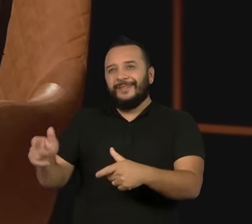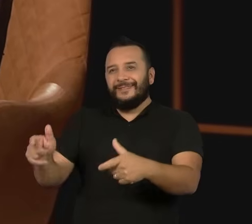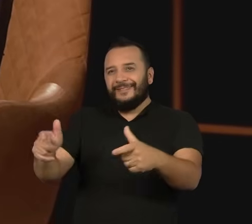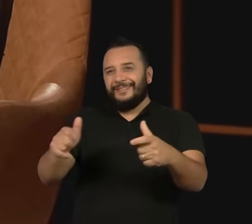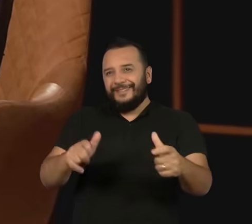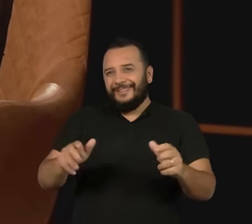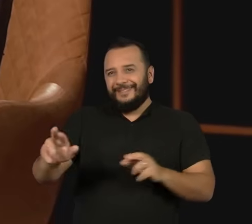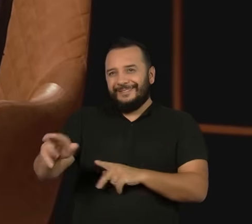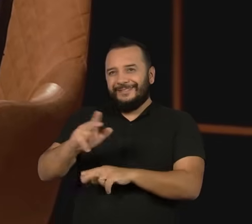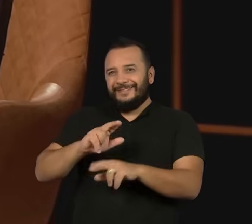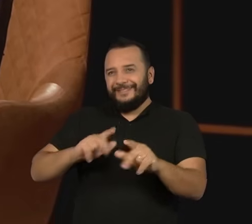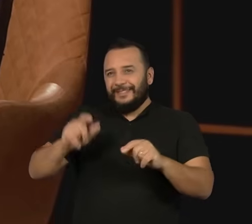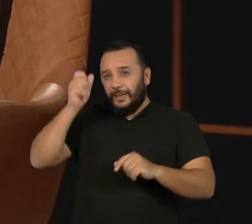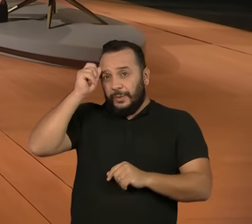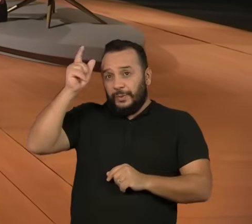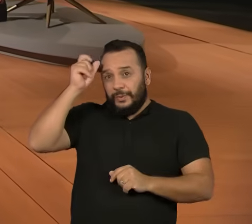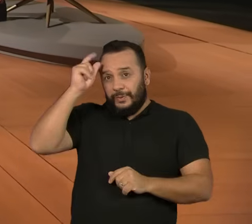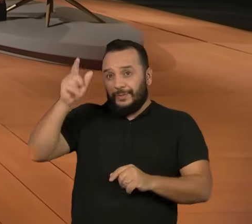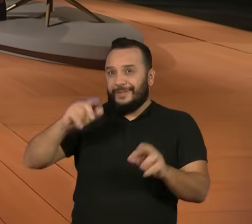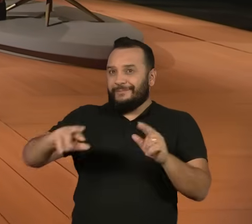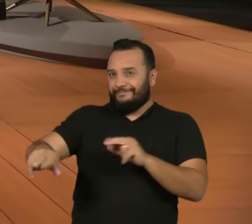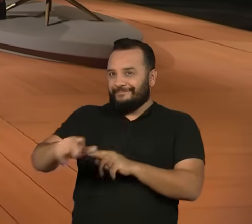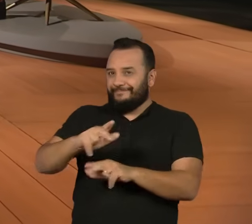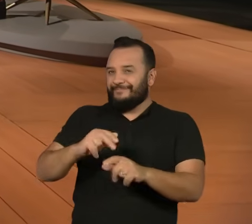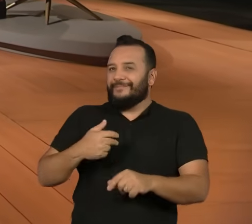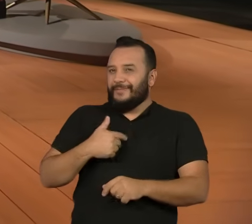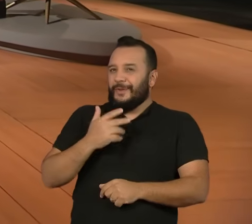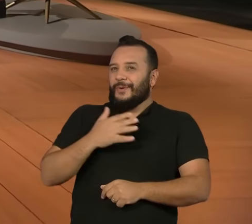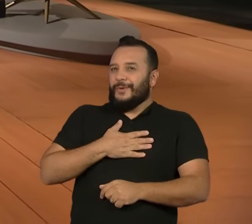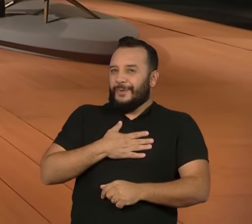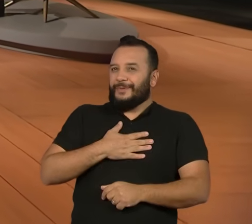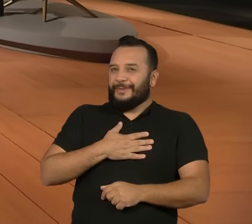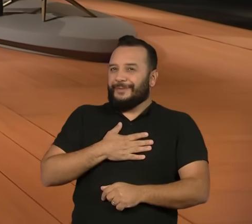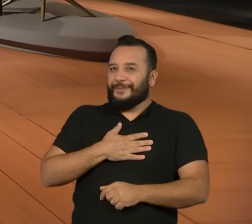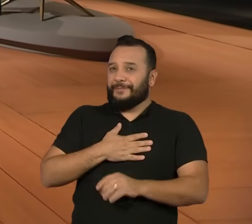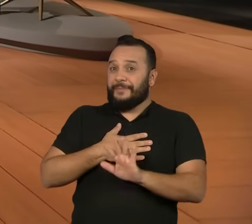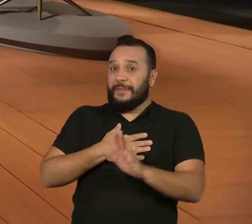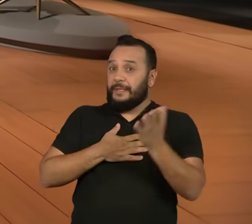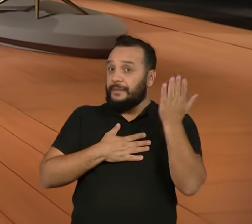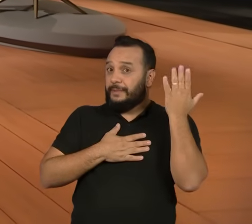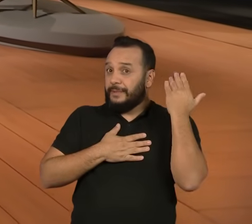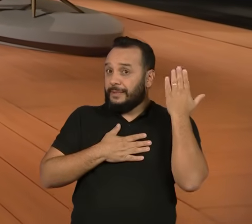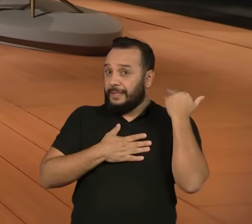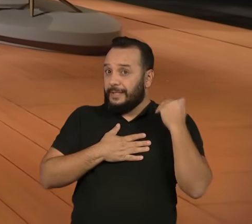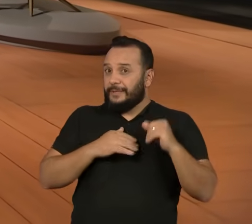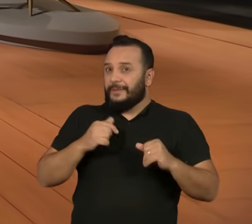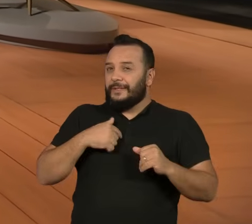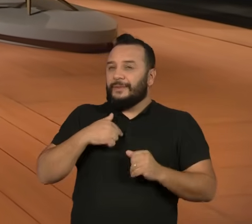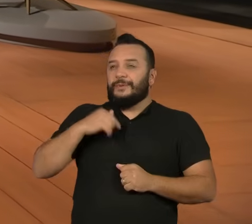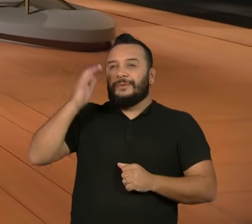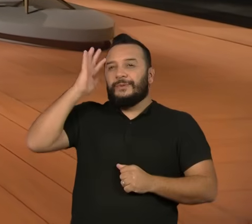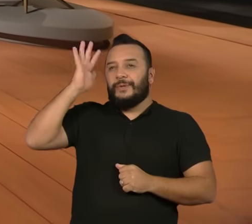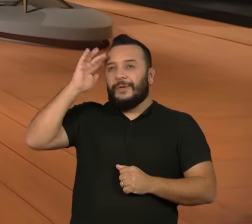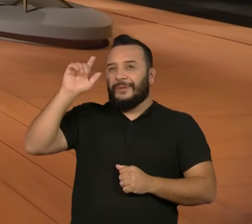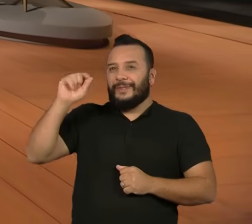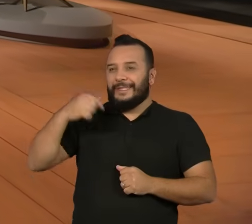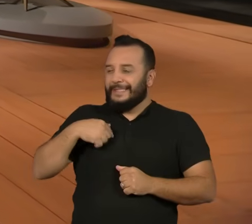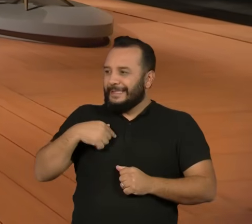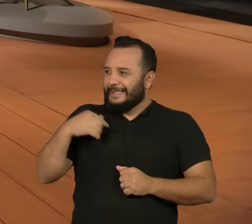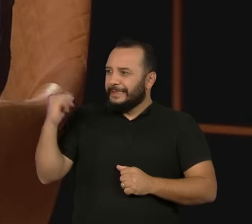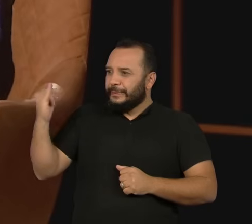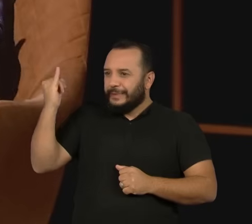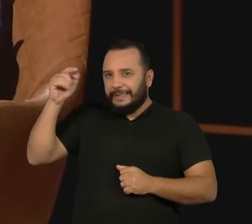diferentes, culturas diferentes, eu acho muito enriquecedor. E então, só que naquela época, uma certa fantasia de juntar o útil ao